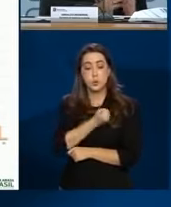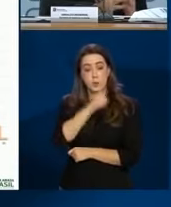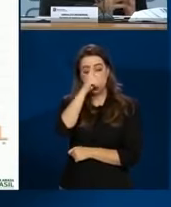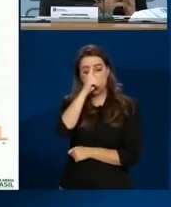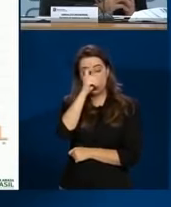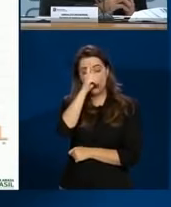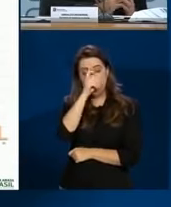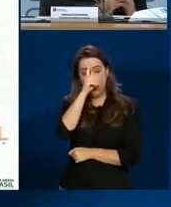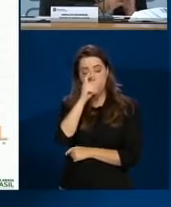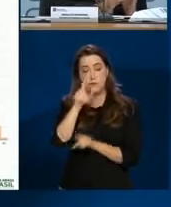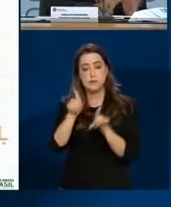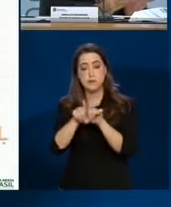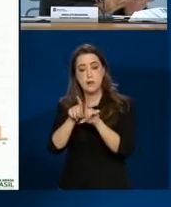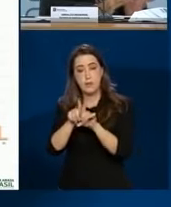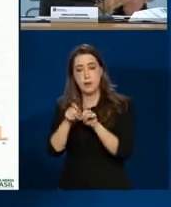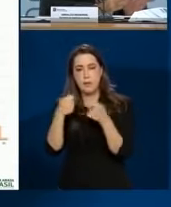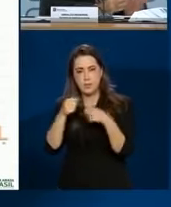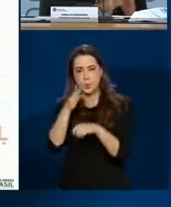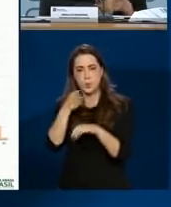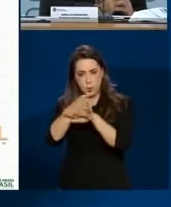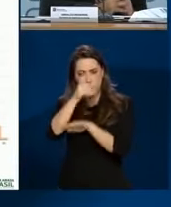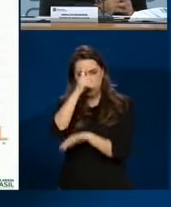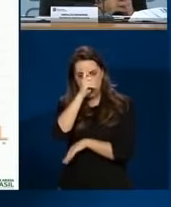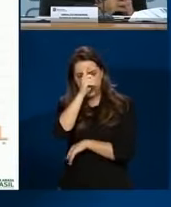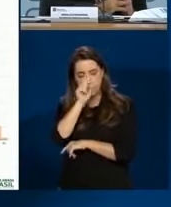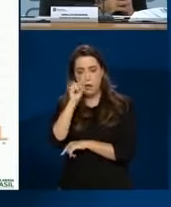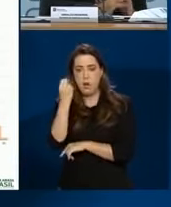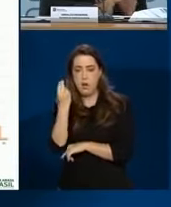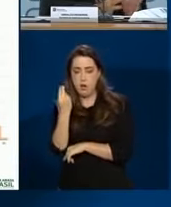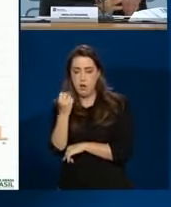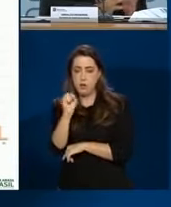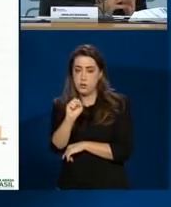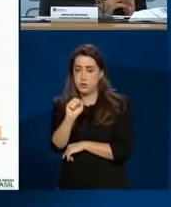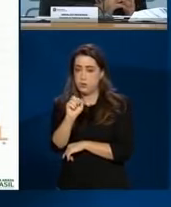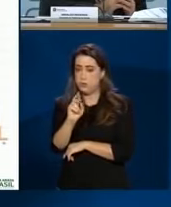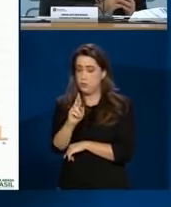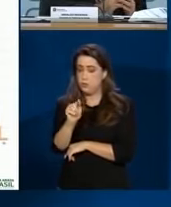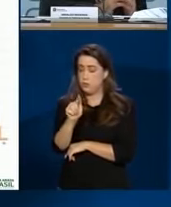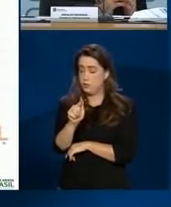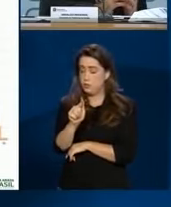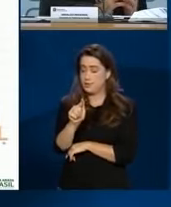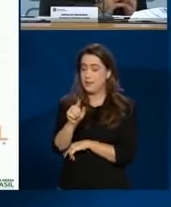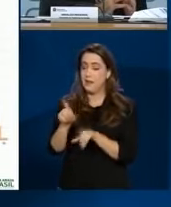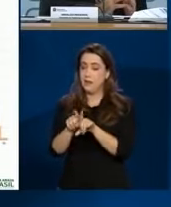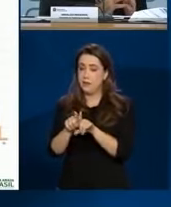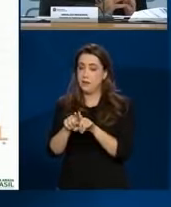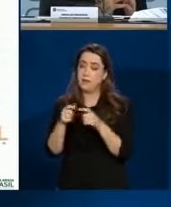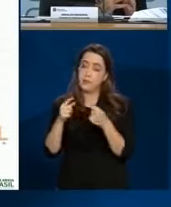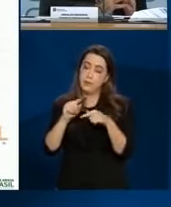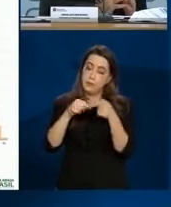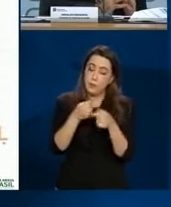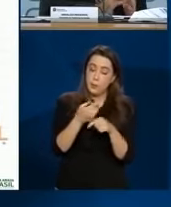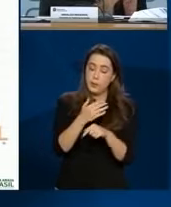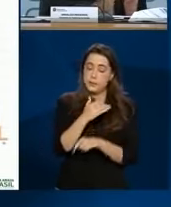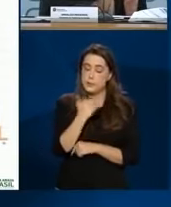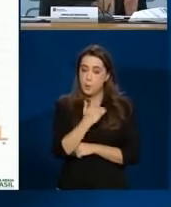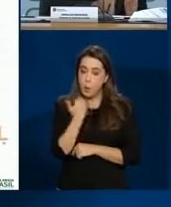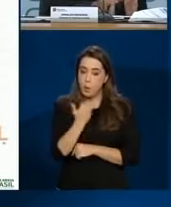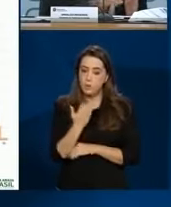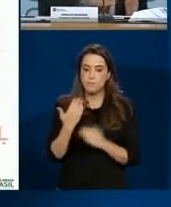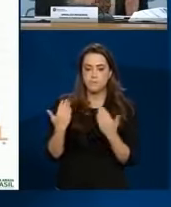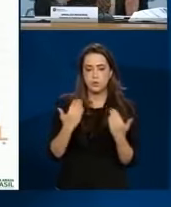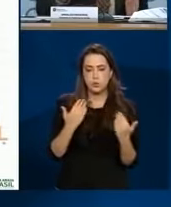os óbitos por SRAG por Covid no país. E quando a gente faz, portanto, agora, por